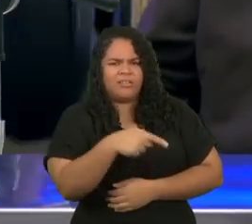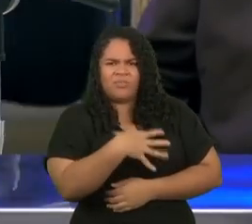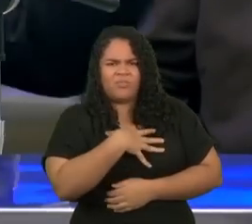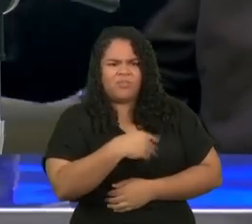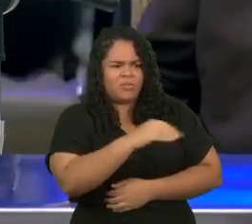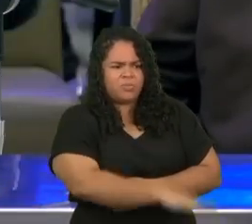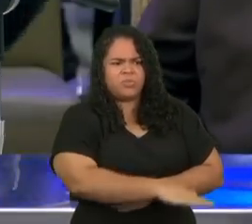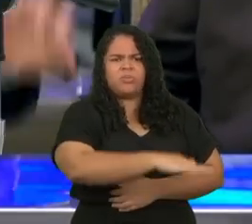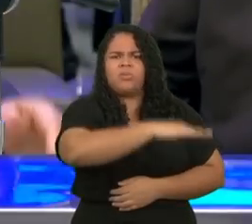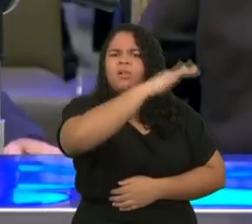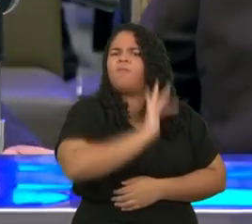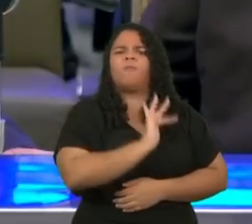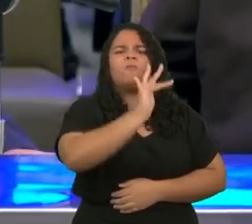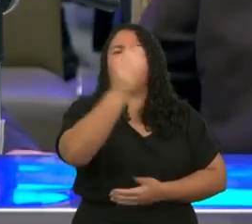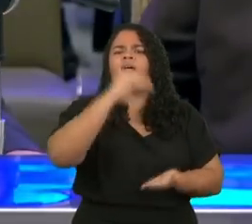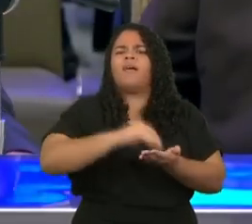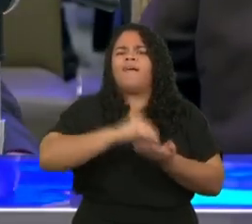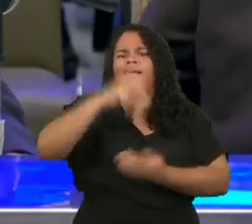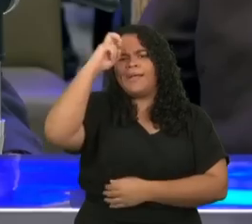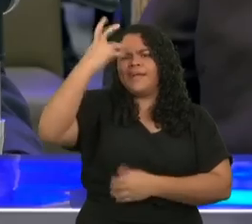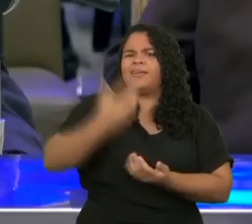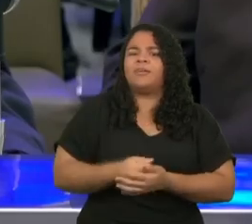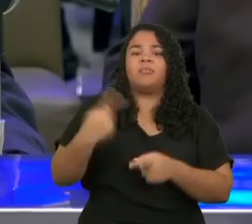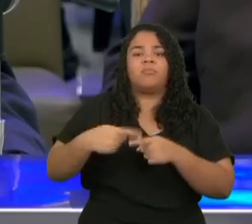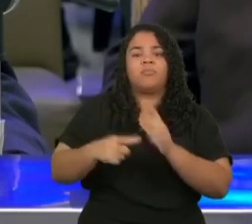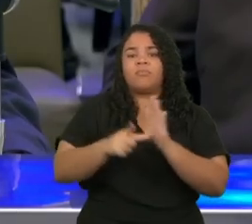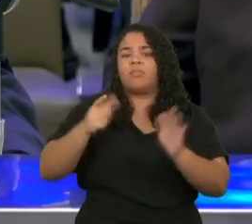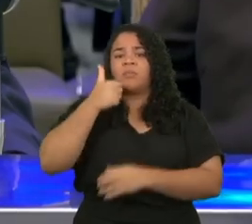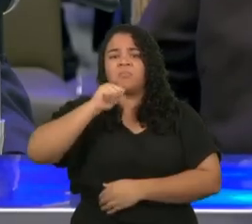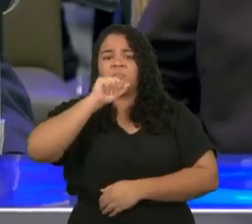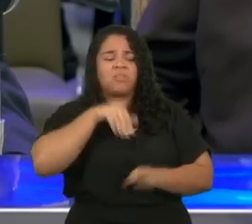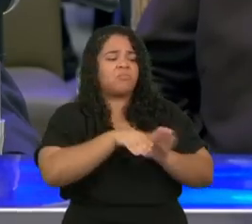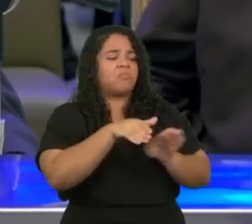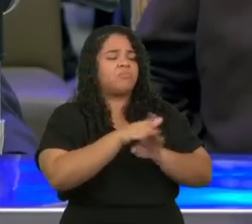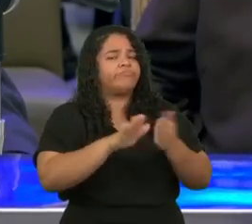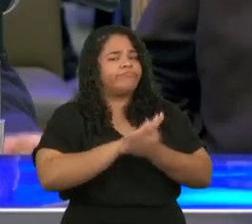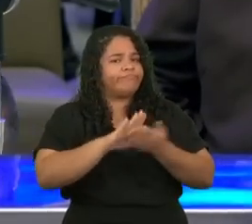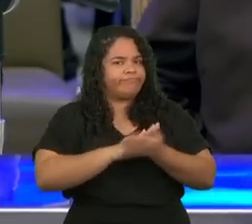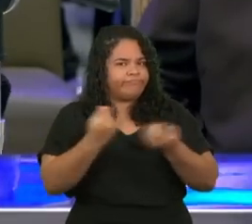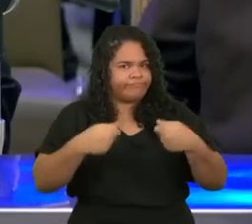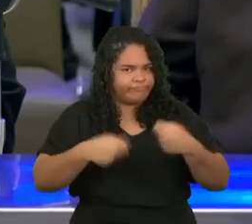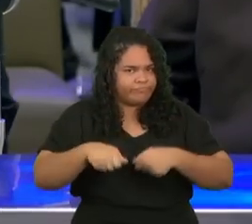sem saber o caminho que deve tomar não é então nós precisamos ter esse cuidado veja